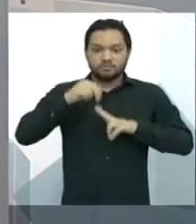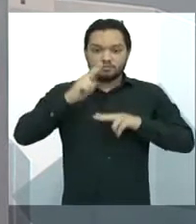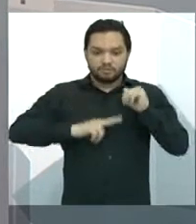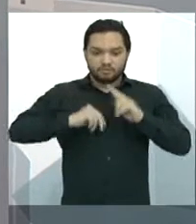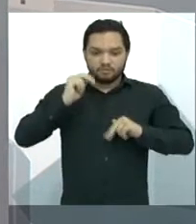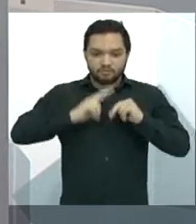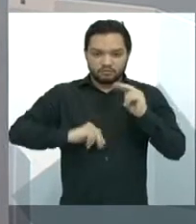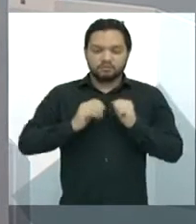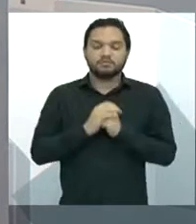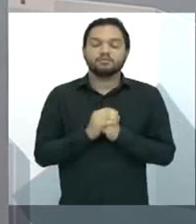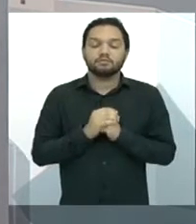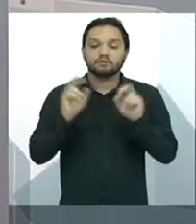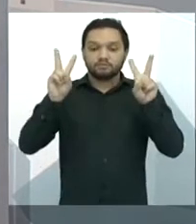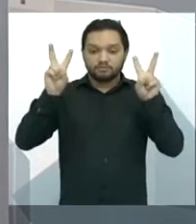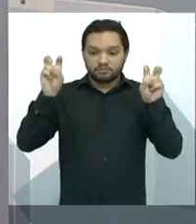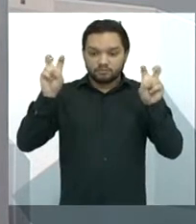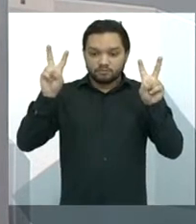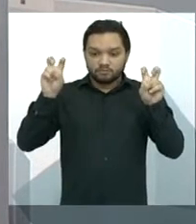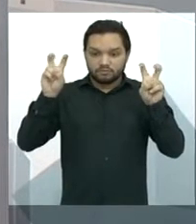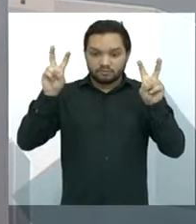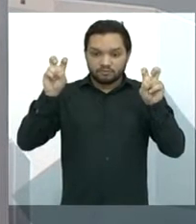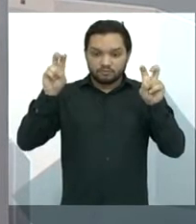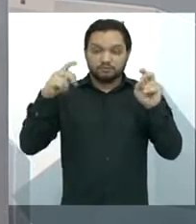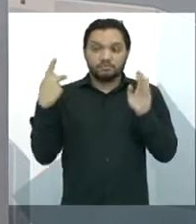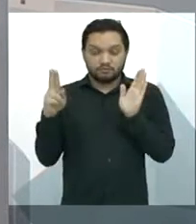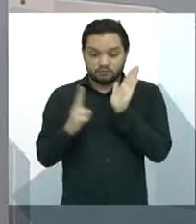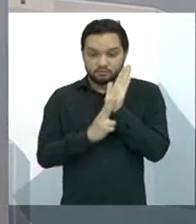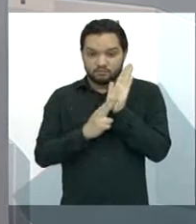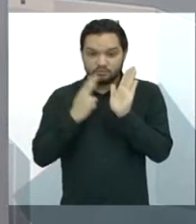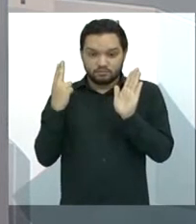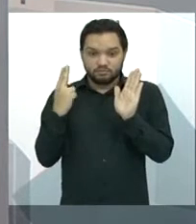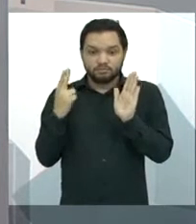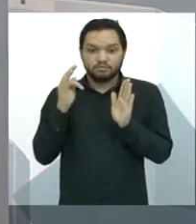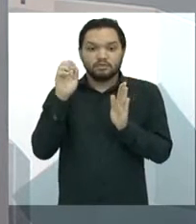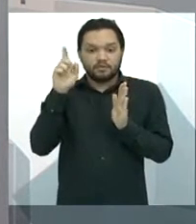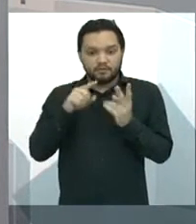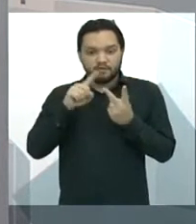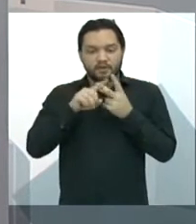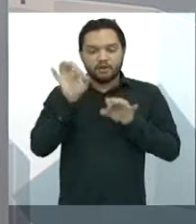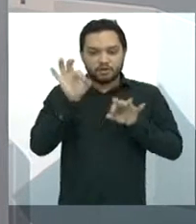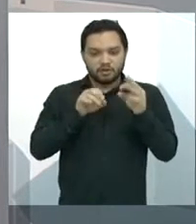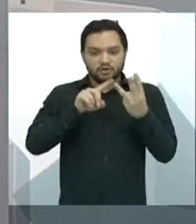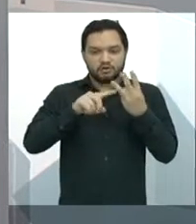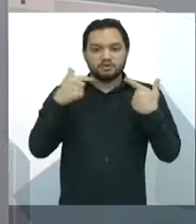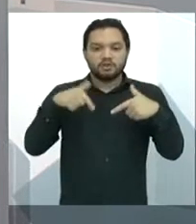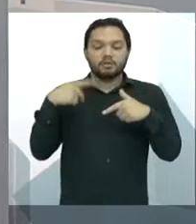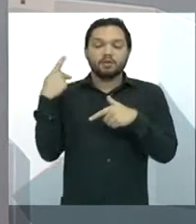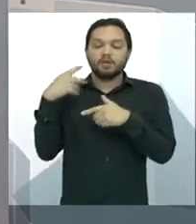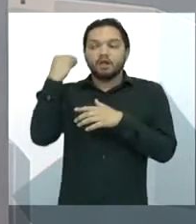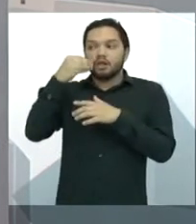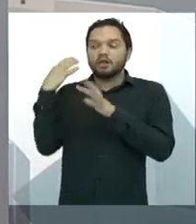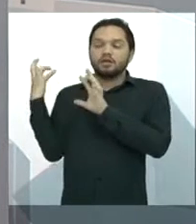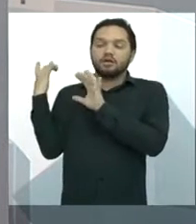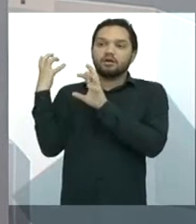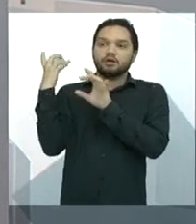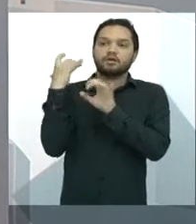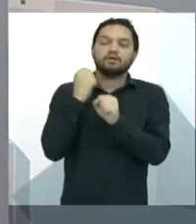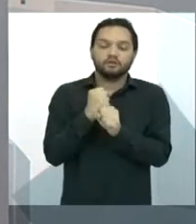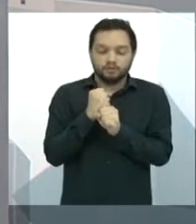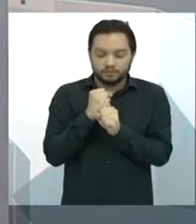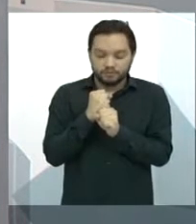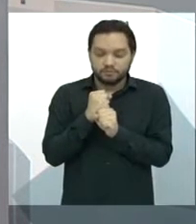mais detalhes. O livro é Ricardo Lotif Araújo, Fé, Gestão e Trabalho. A trajetória dele, uma